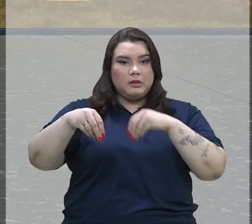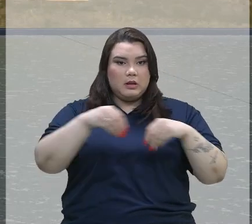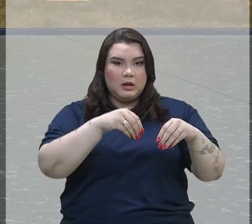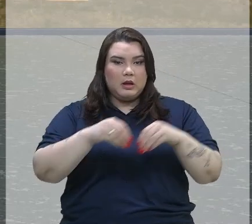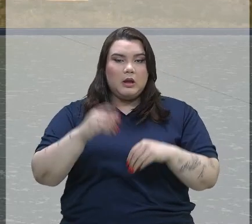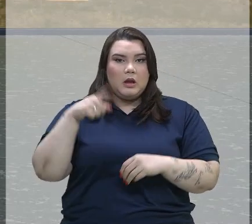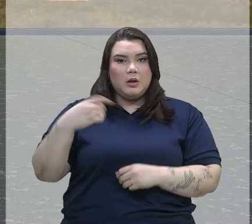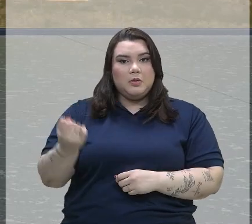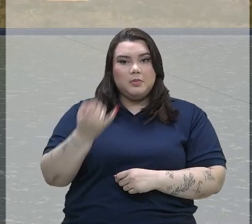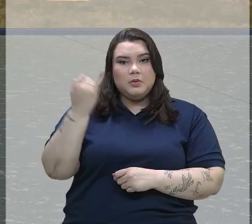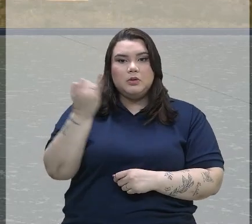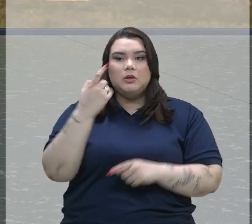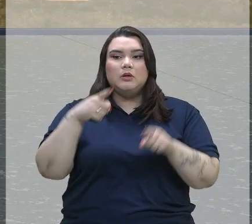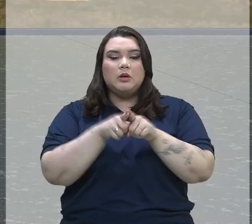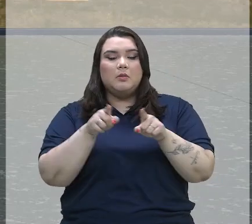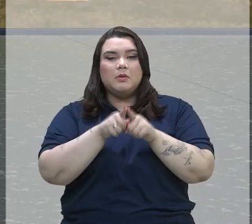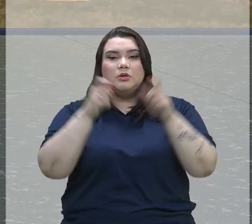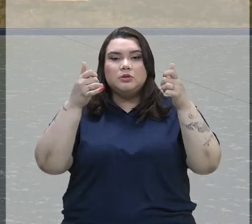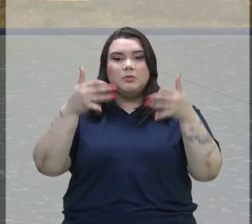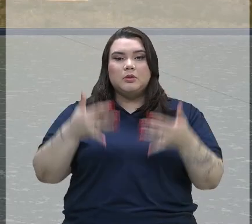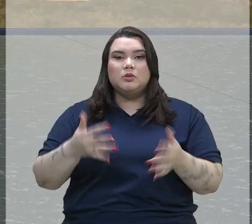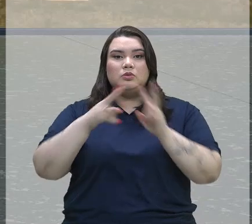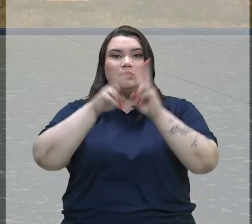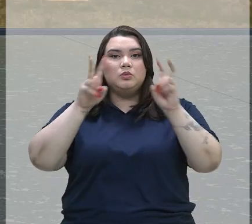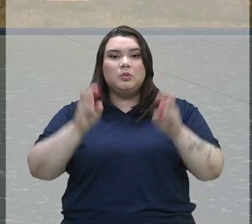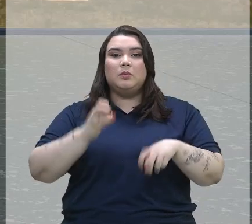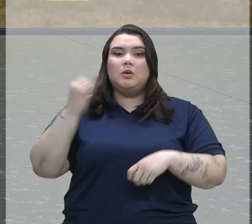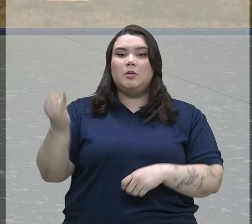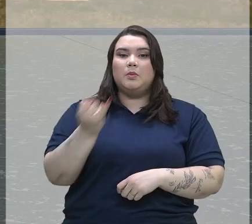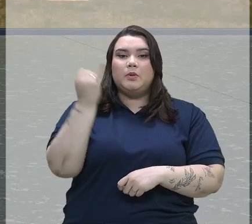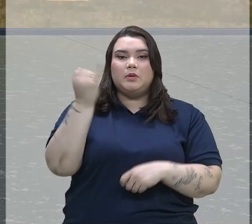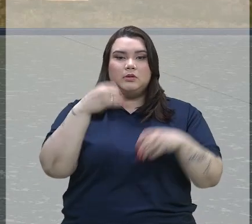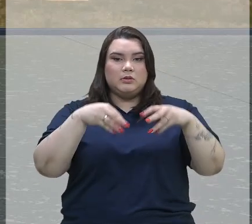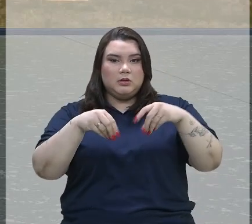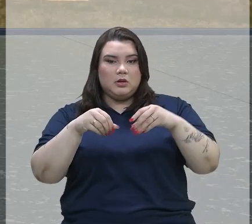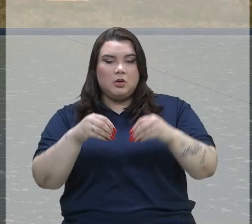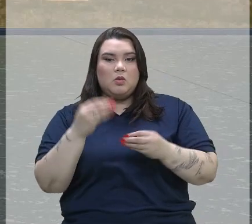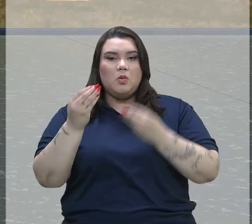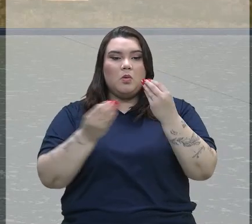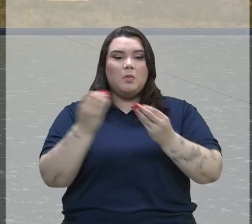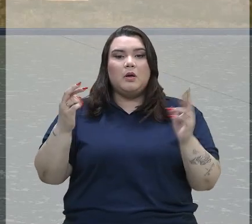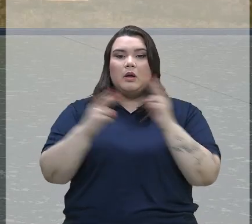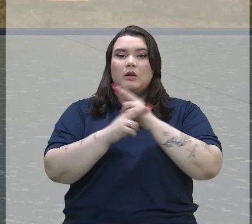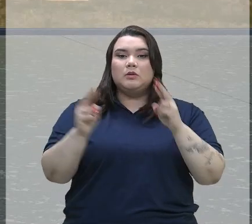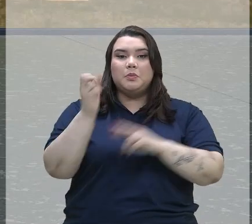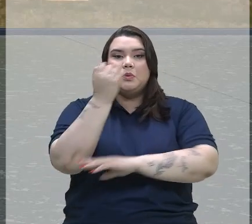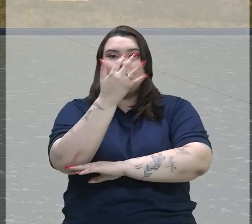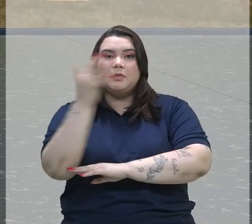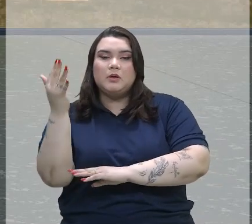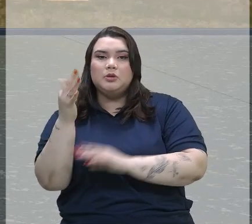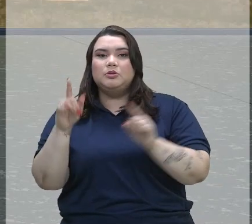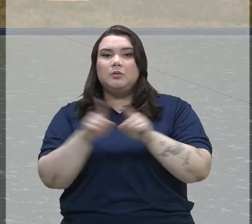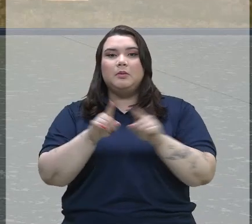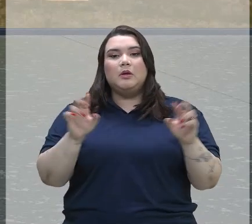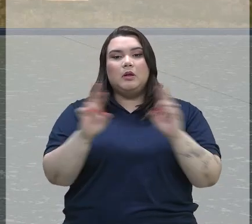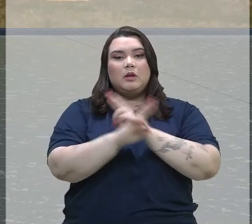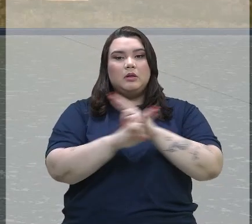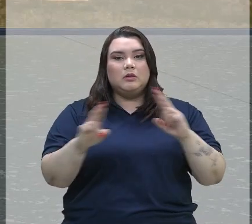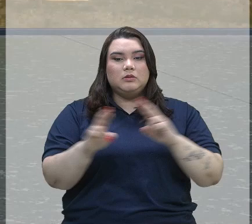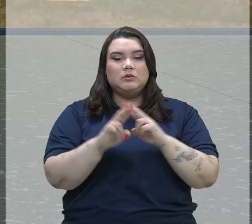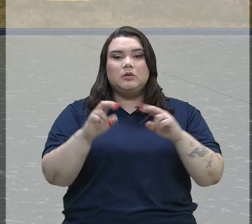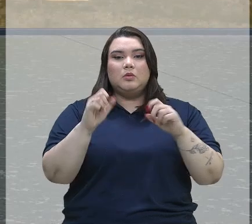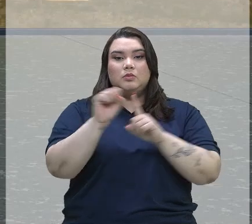tá? Nós vamos falar também sobre a importância do solo para o meio ambiente e para a sociedade de uma forma